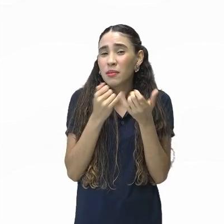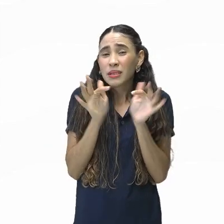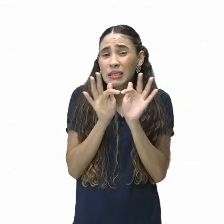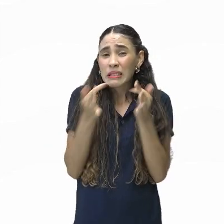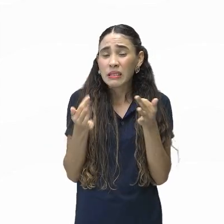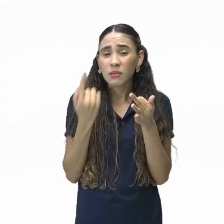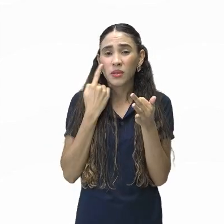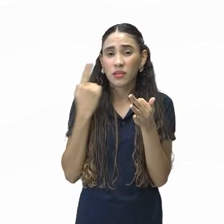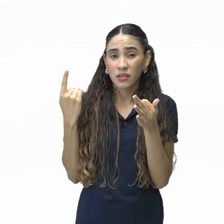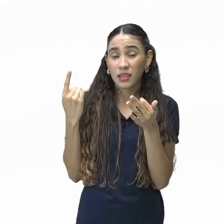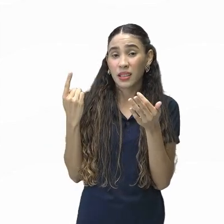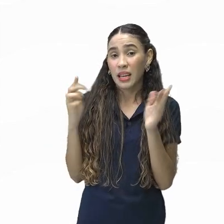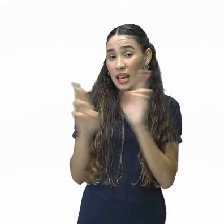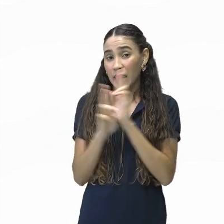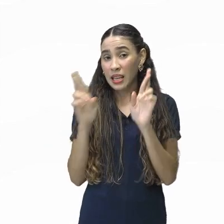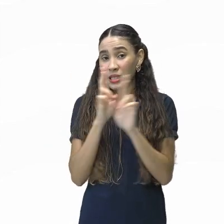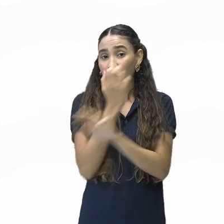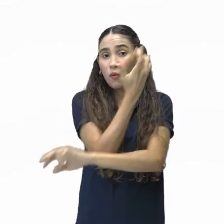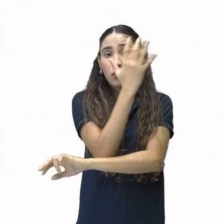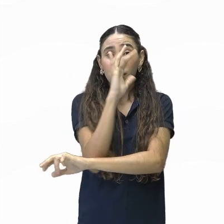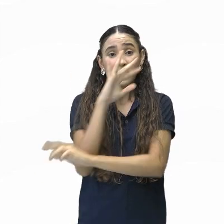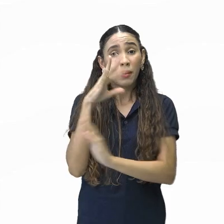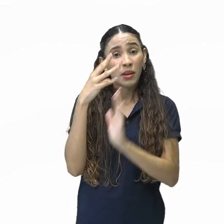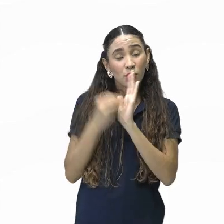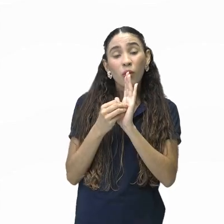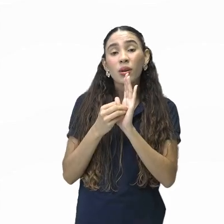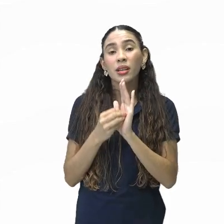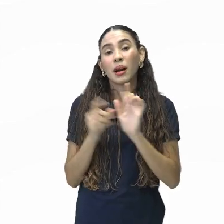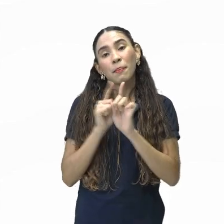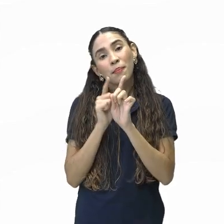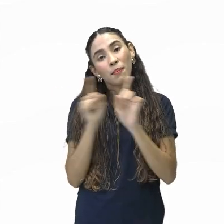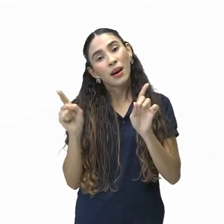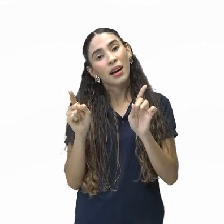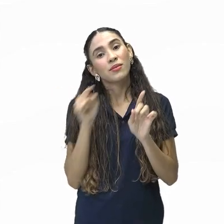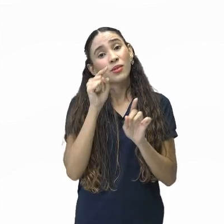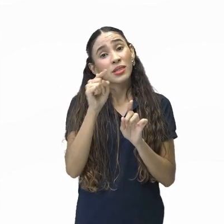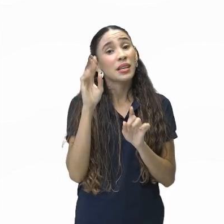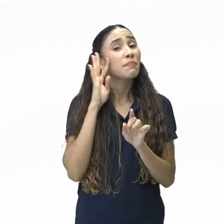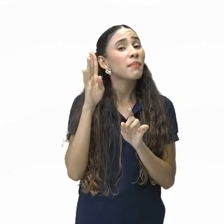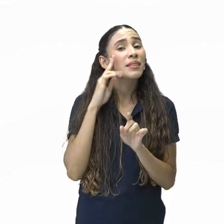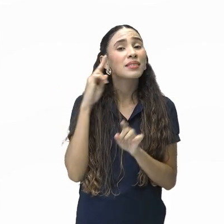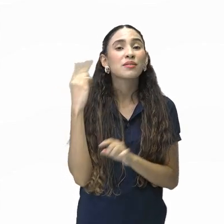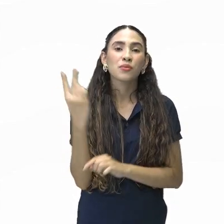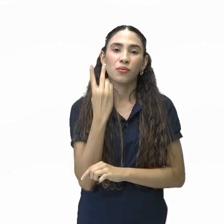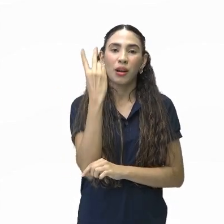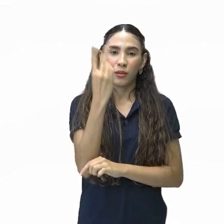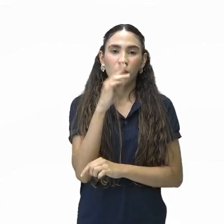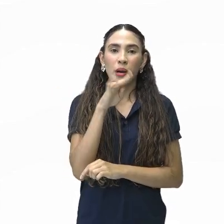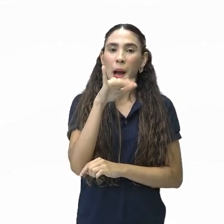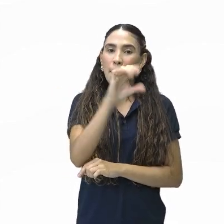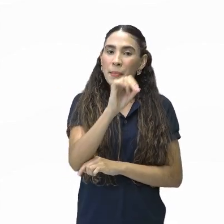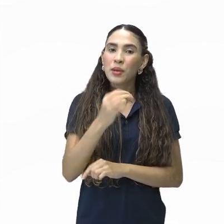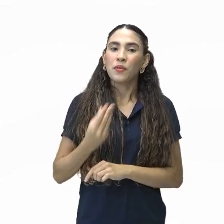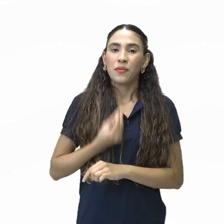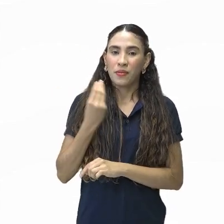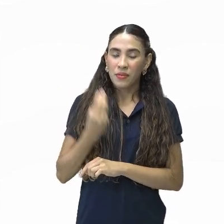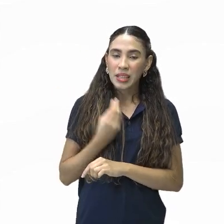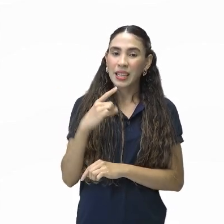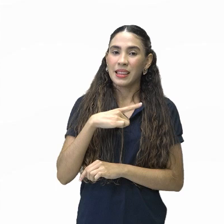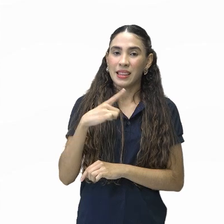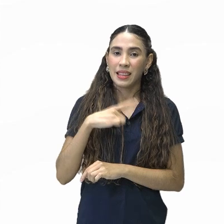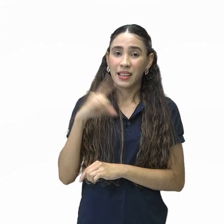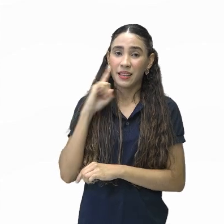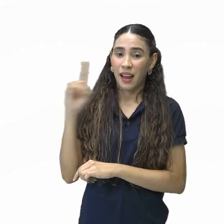simples, né, em relação à floresta amazônica ou à Mata Atlântica, mas você não imagina a riqueza riqueza, a biodiversidade de vida que